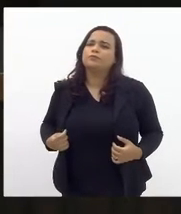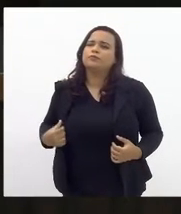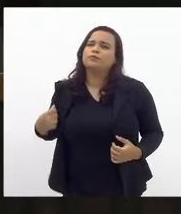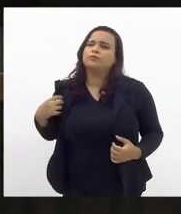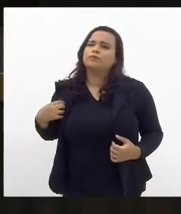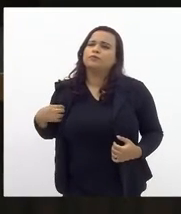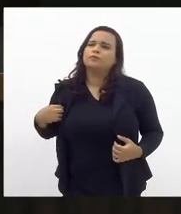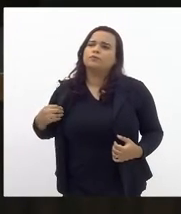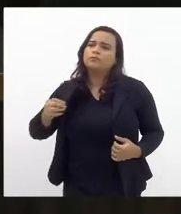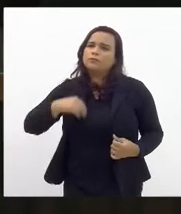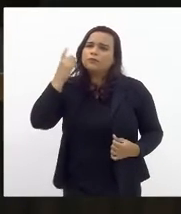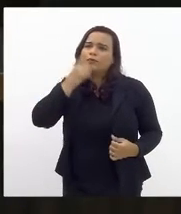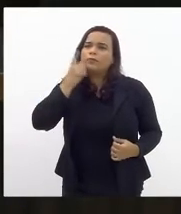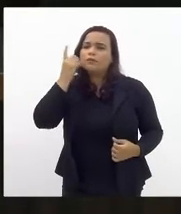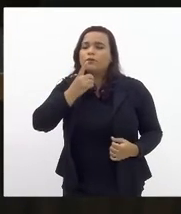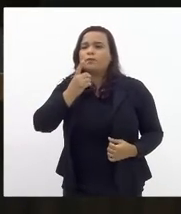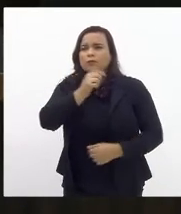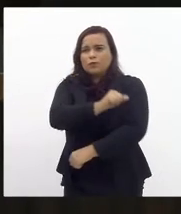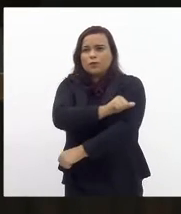Deputada enfermeira Rejane,